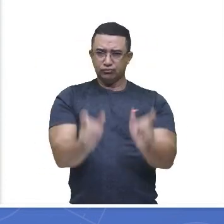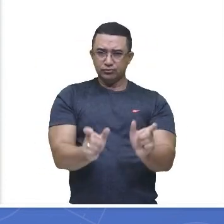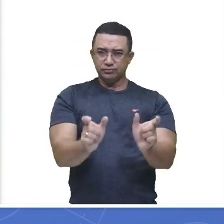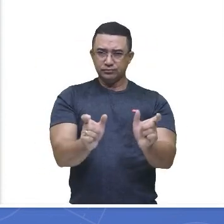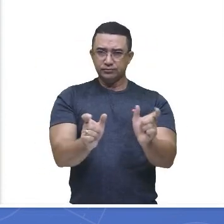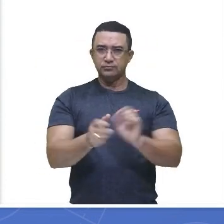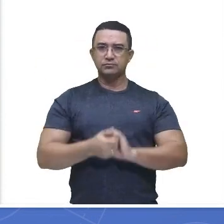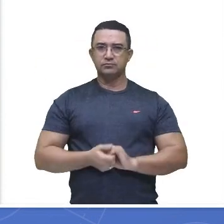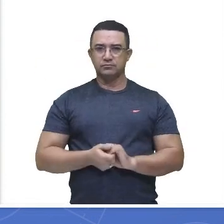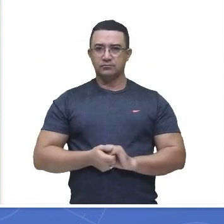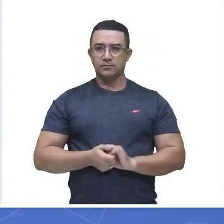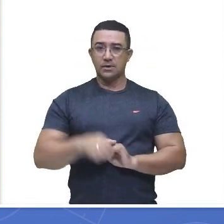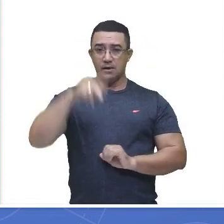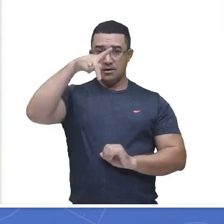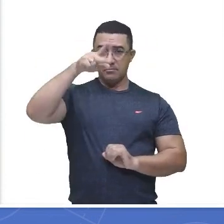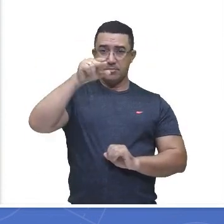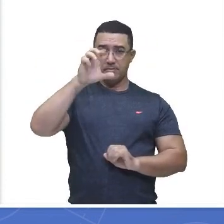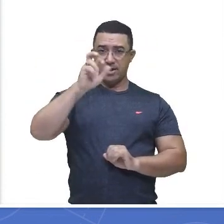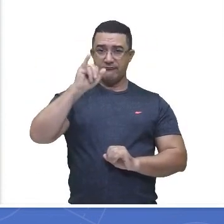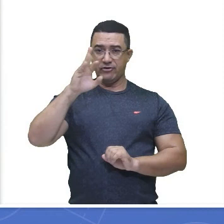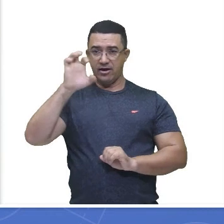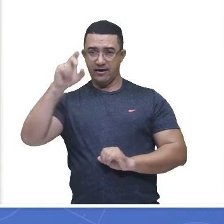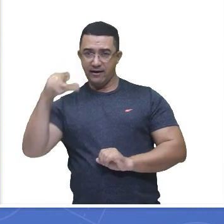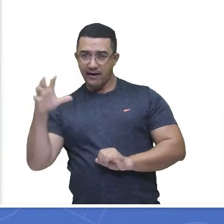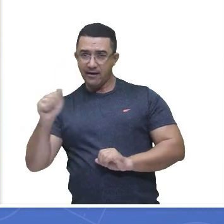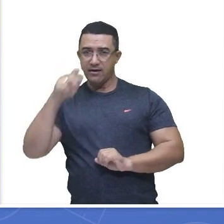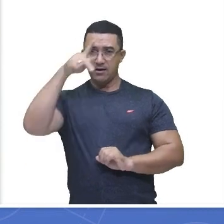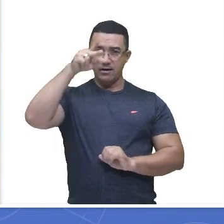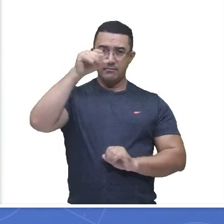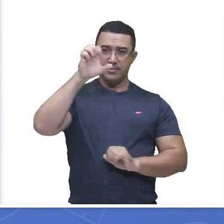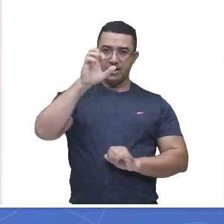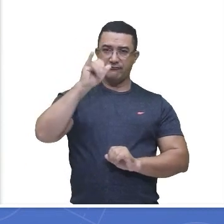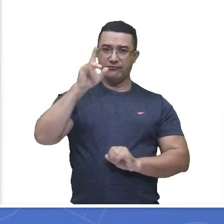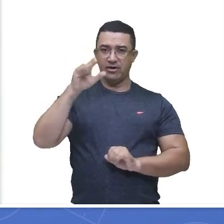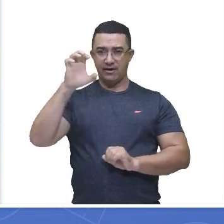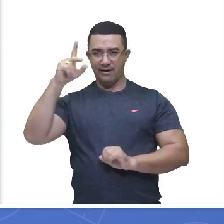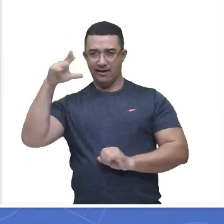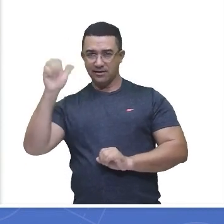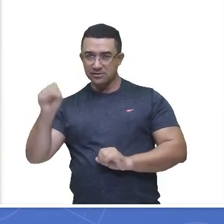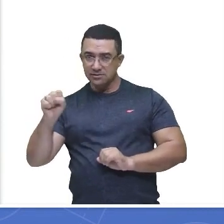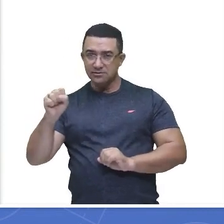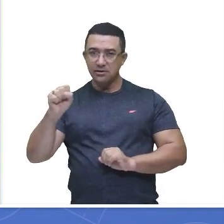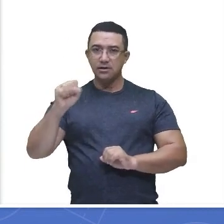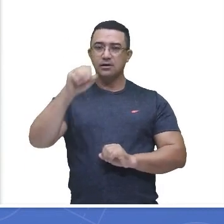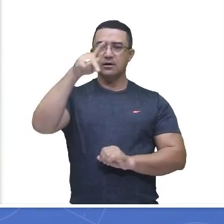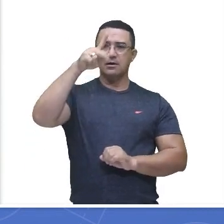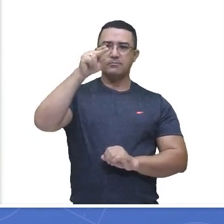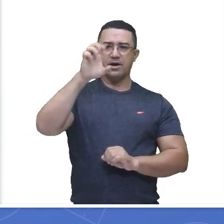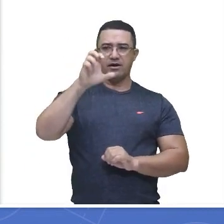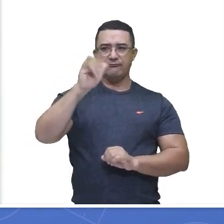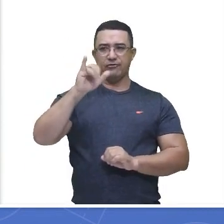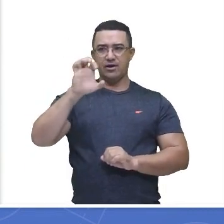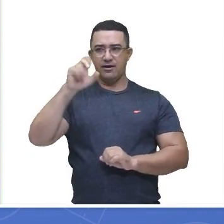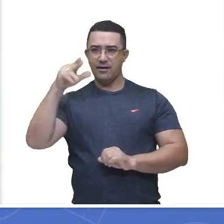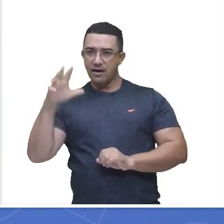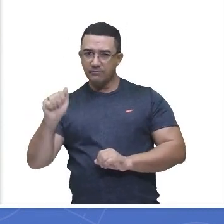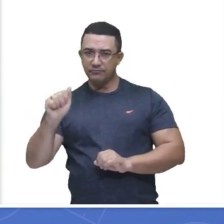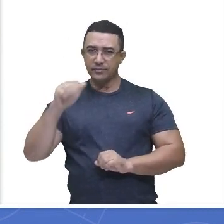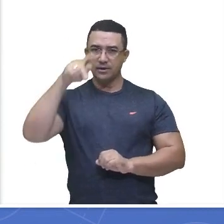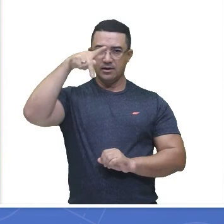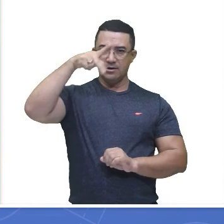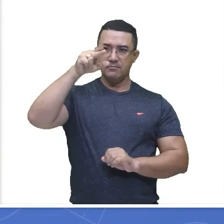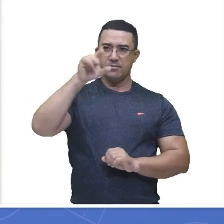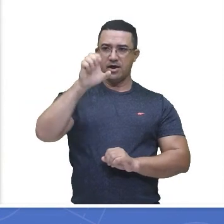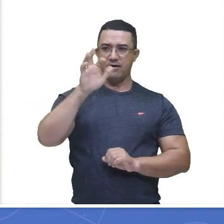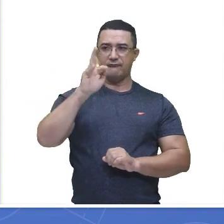Que eu prefiera, que tu prefieras, que ele, ella ou usted prefiera, que nosotros ou nosotras